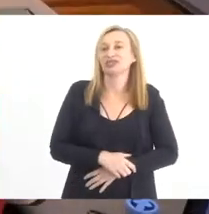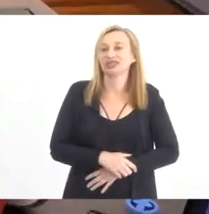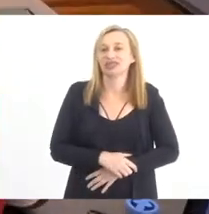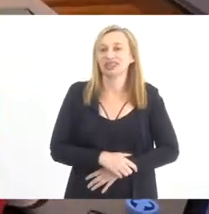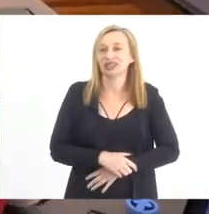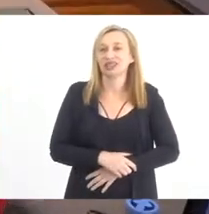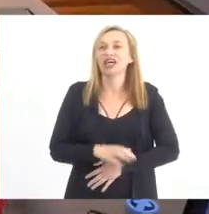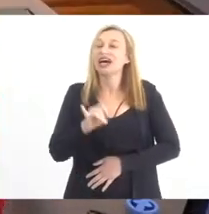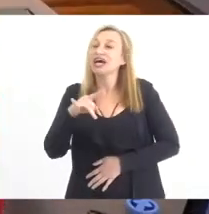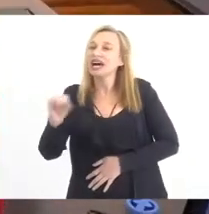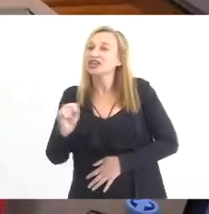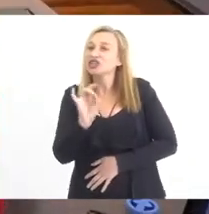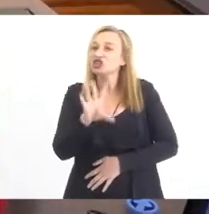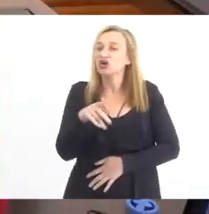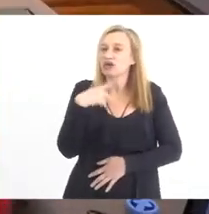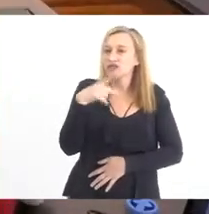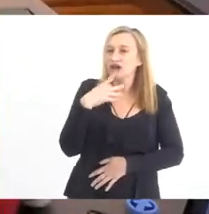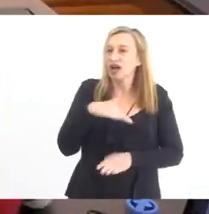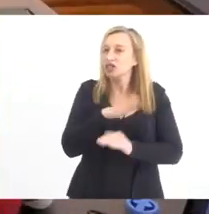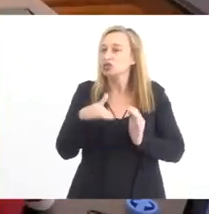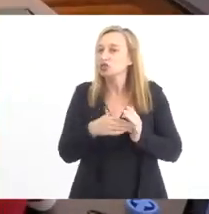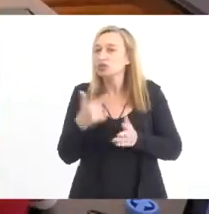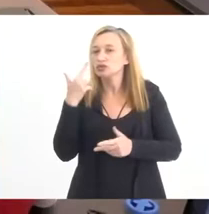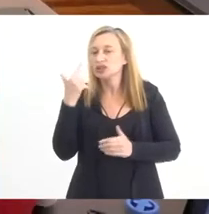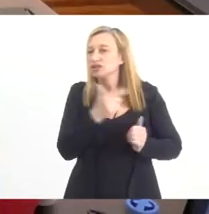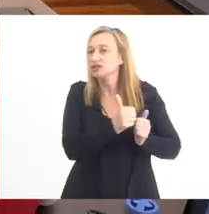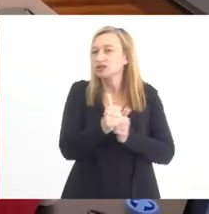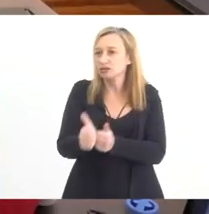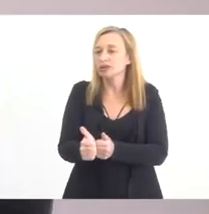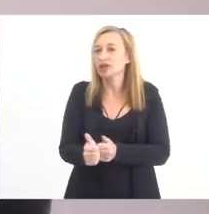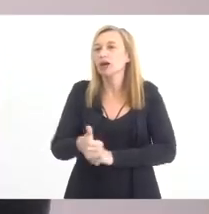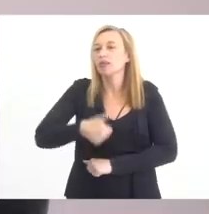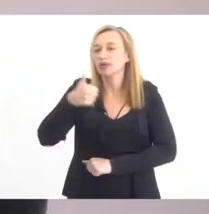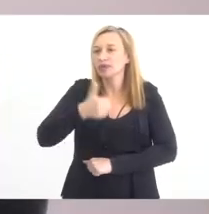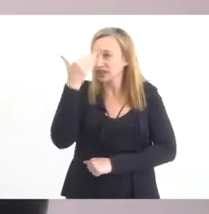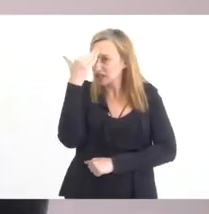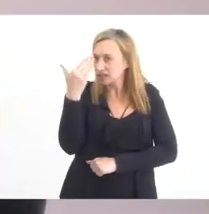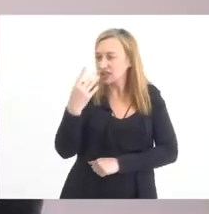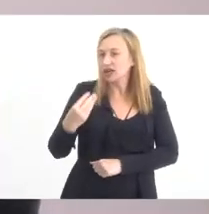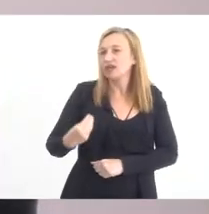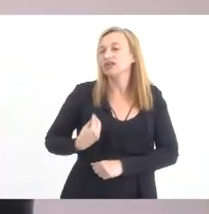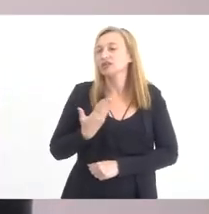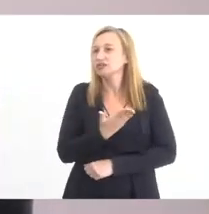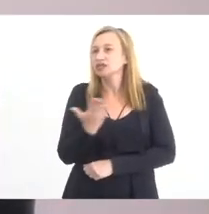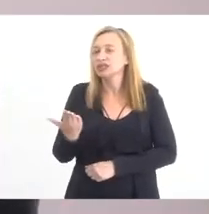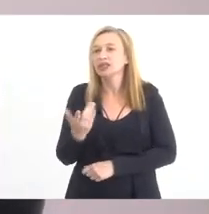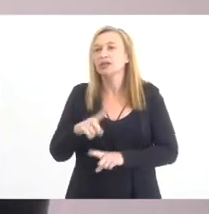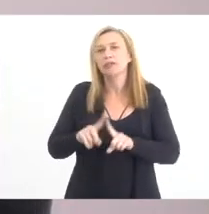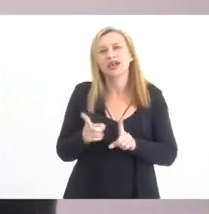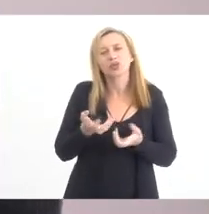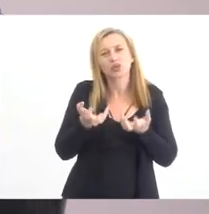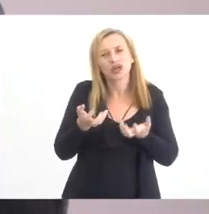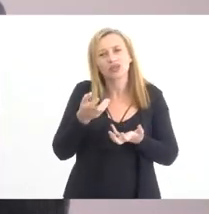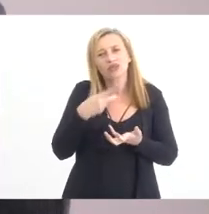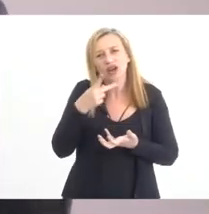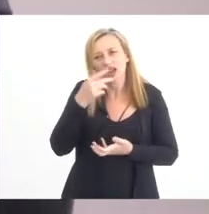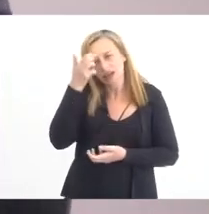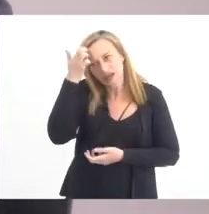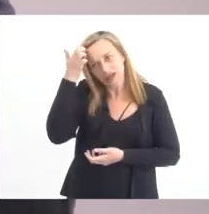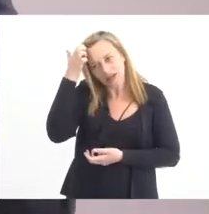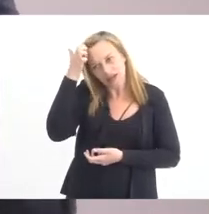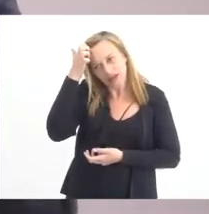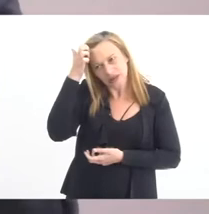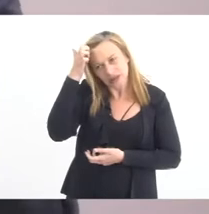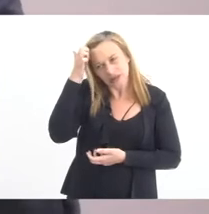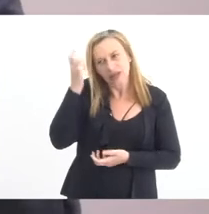Cássia, só fazer uma observação a todas e todos que estão nos acompanhando. Primeiro, eu quero agradecer aqui a confiança, Cássia, mas eu quero dizer que não nos